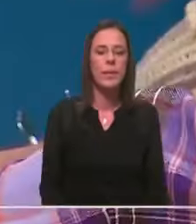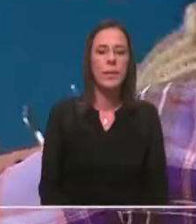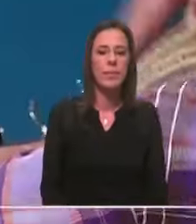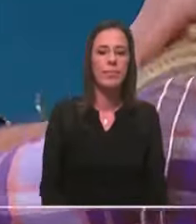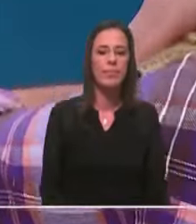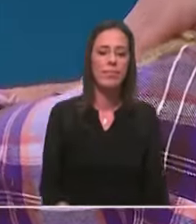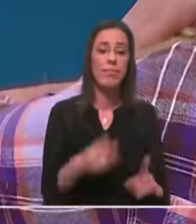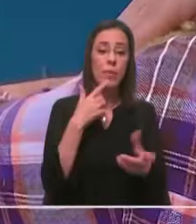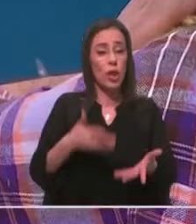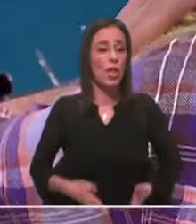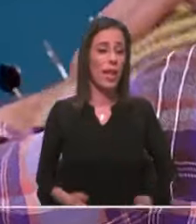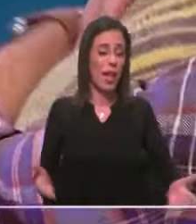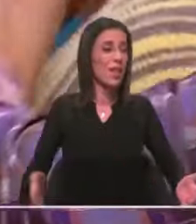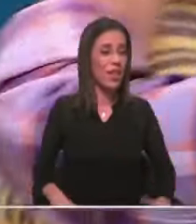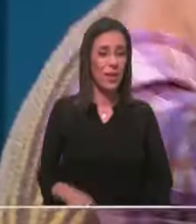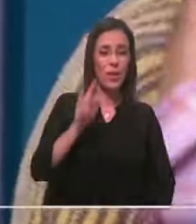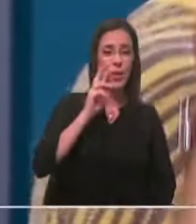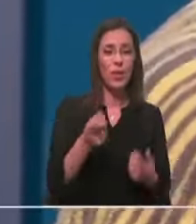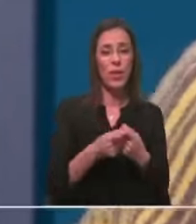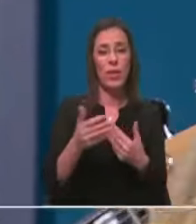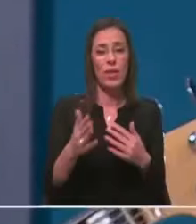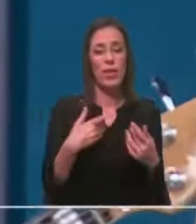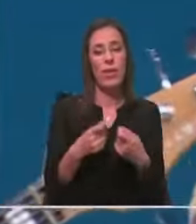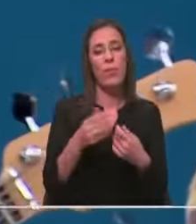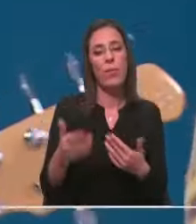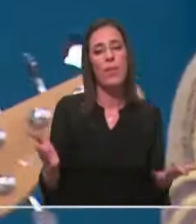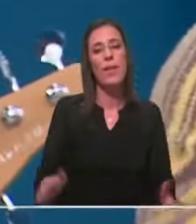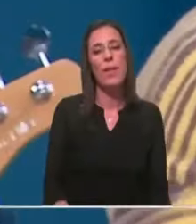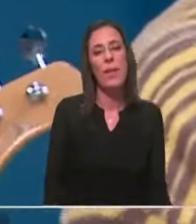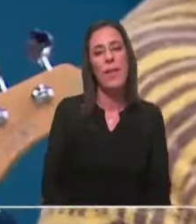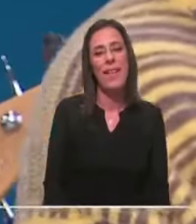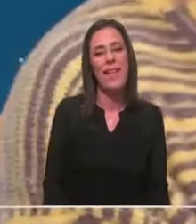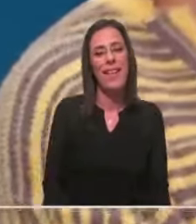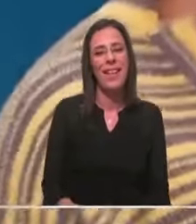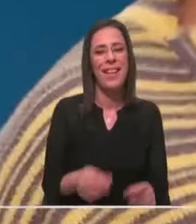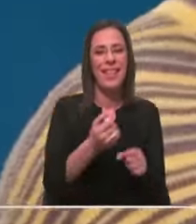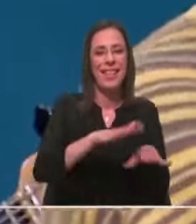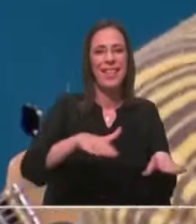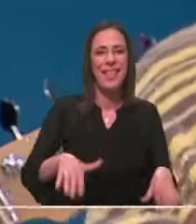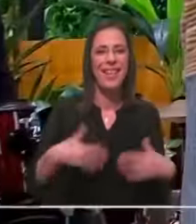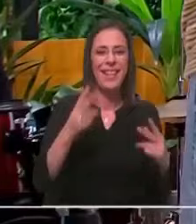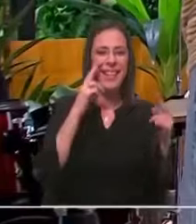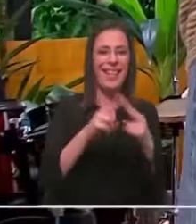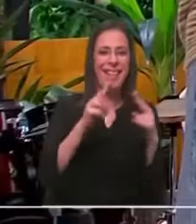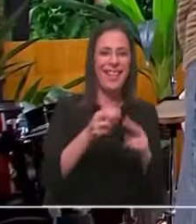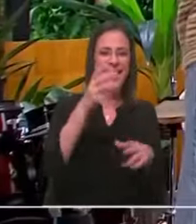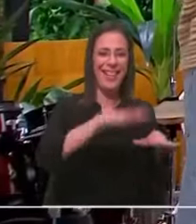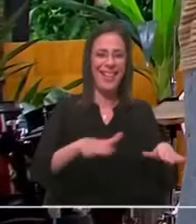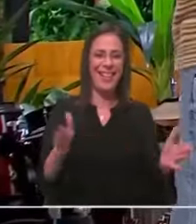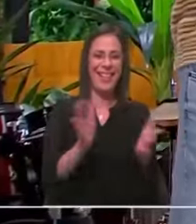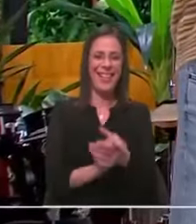há muito tempo. Desde que nasceste, provavelmente. Já fomos vizinhos até. É verdade, já fomos vizinhos. Aquele parque de estacionamento, fizemos várias vezes.